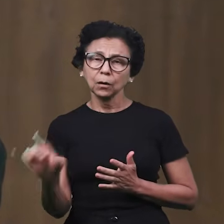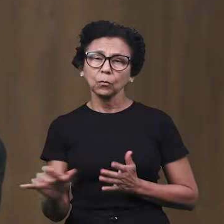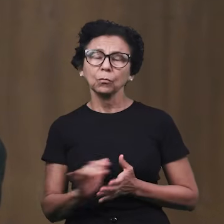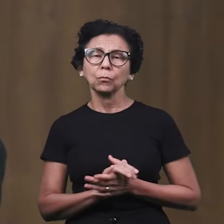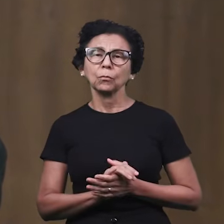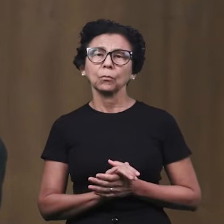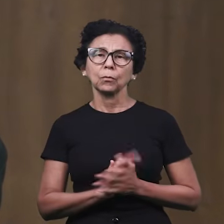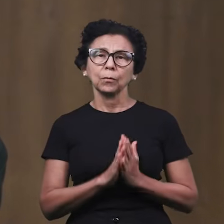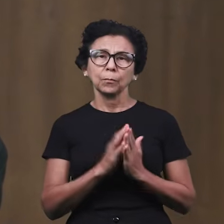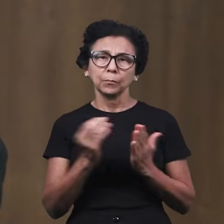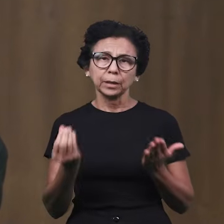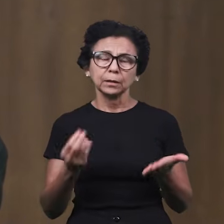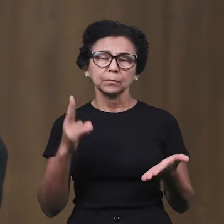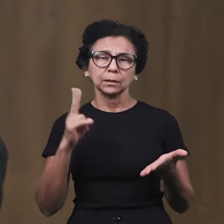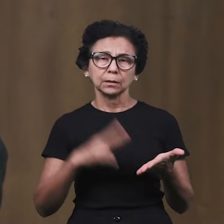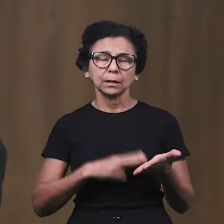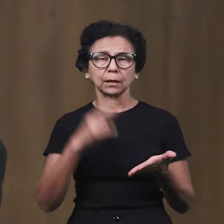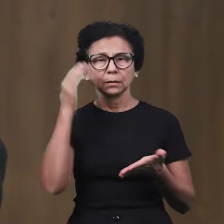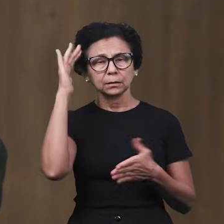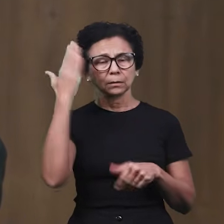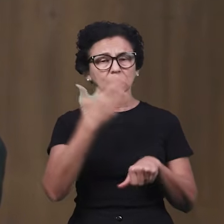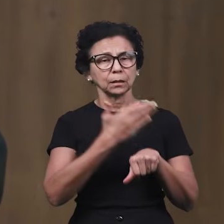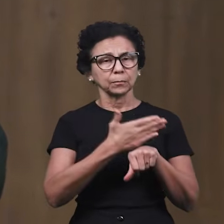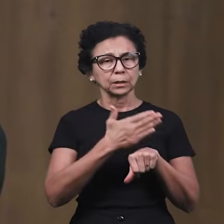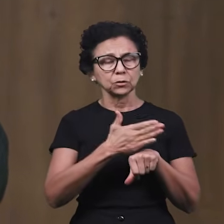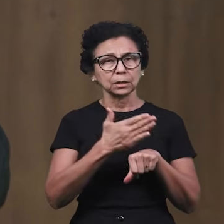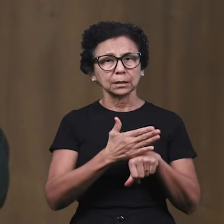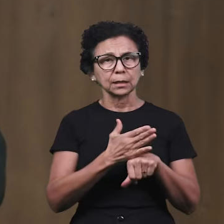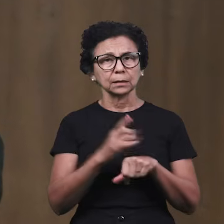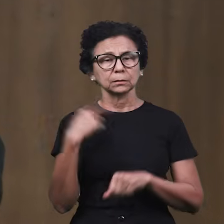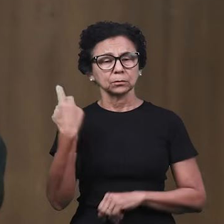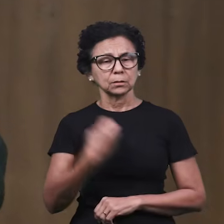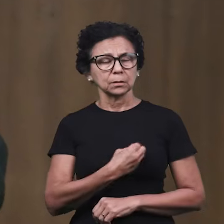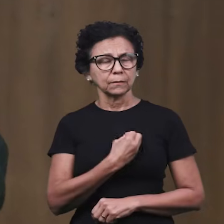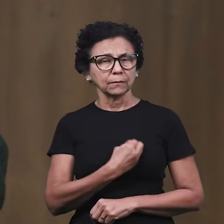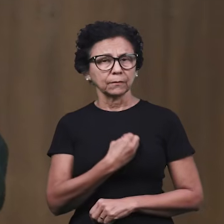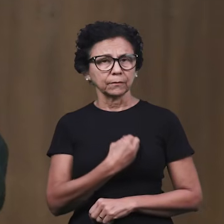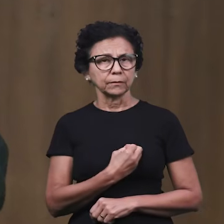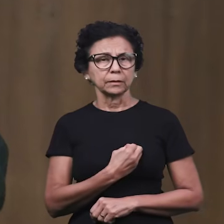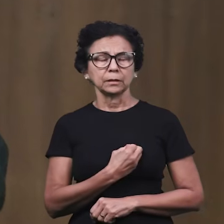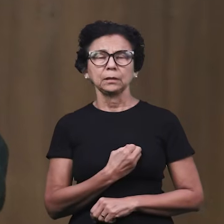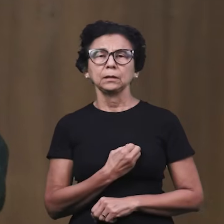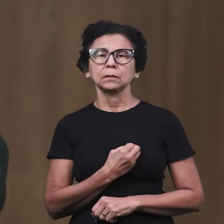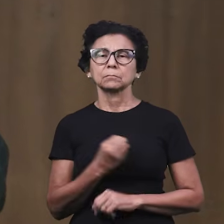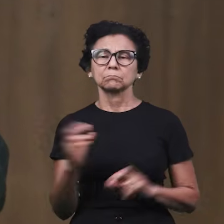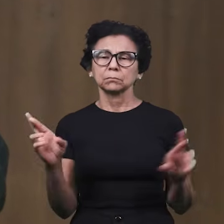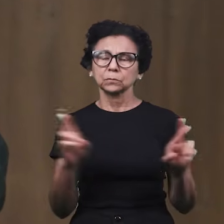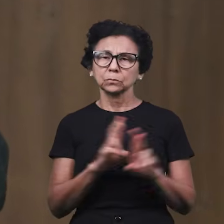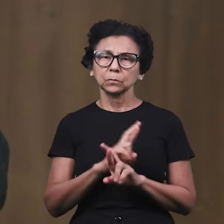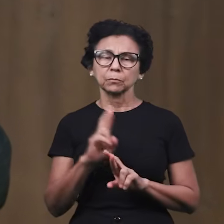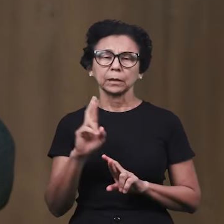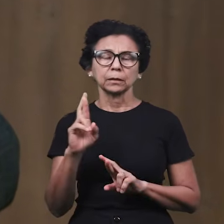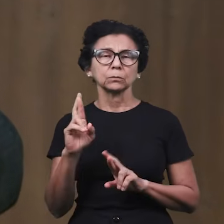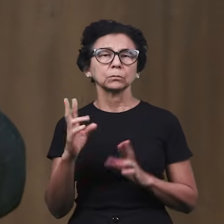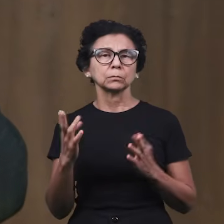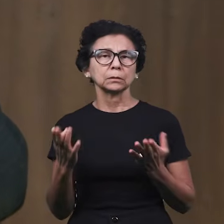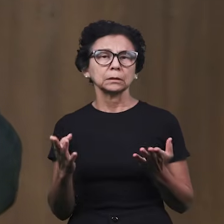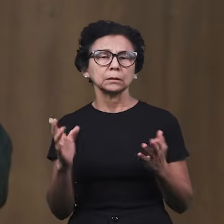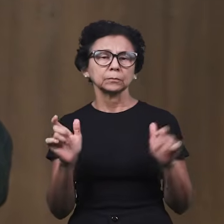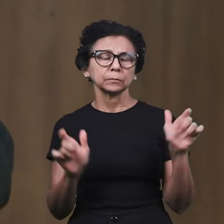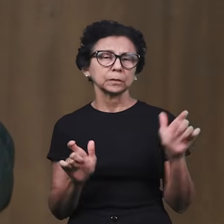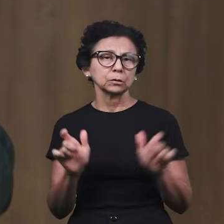diária, aquilo que é do nosso cotidiano, a nossa vivência, os nossos relacionamentos, aquilo que